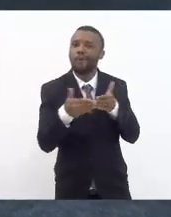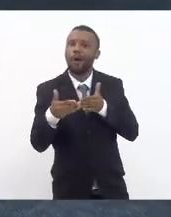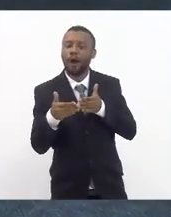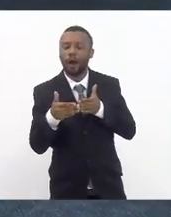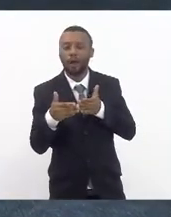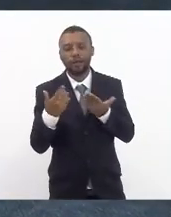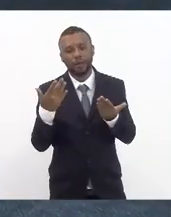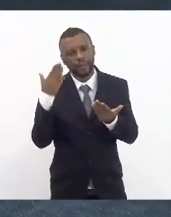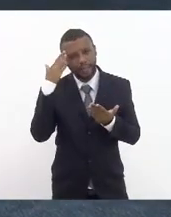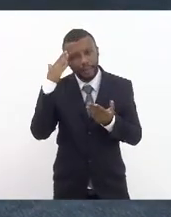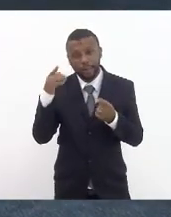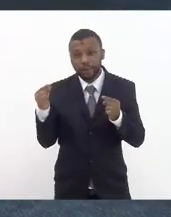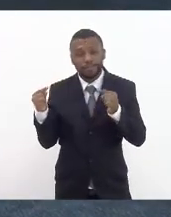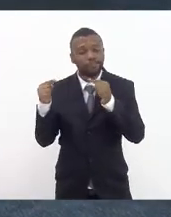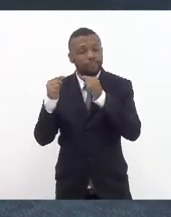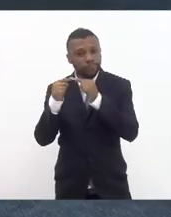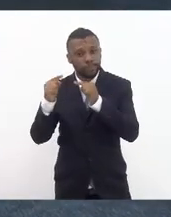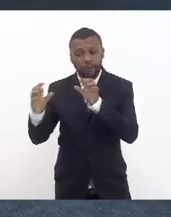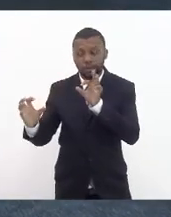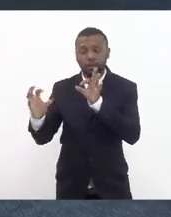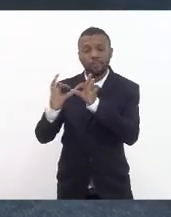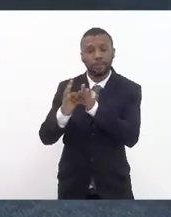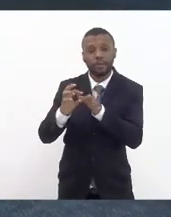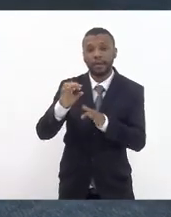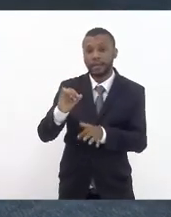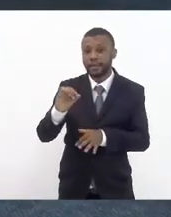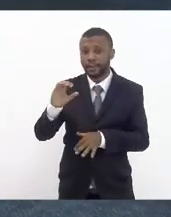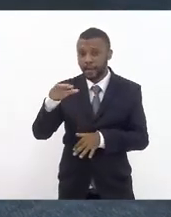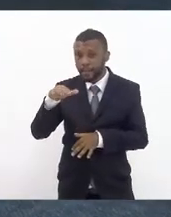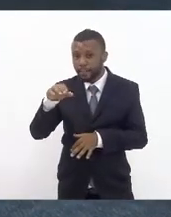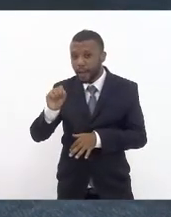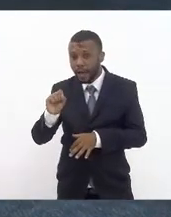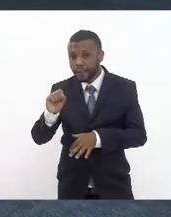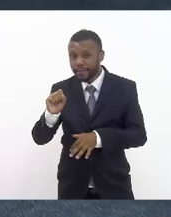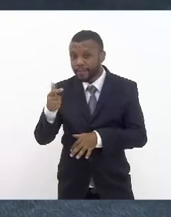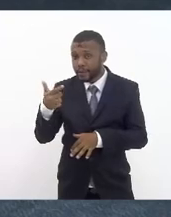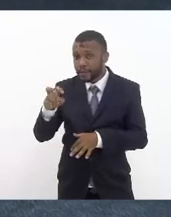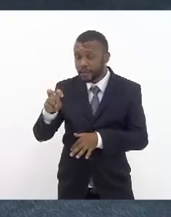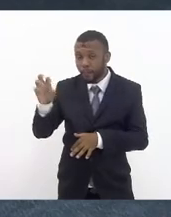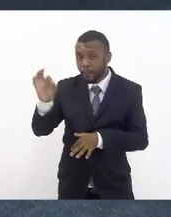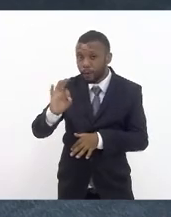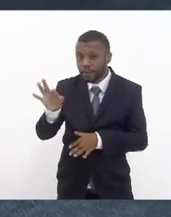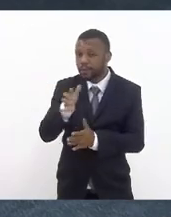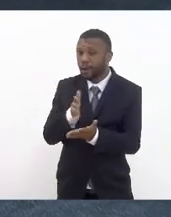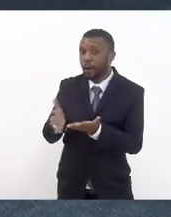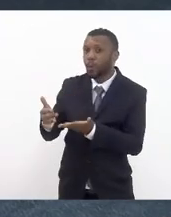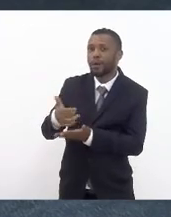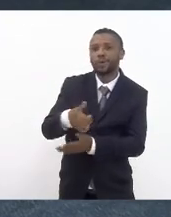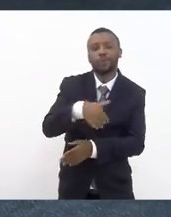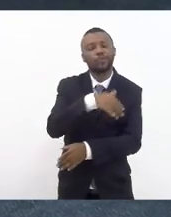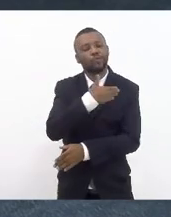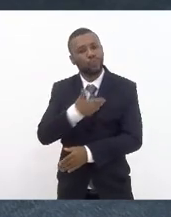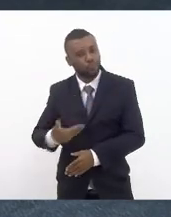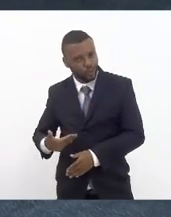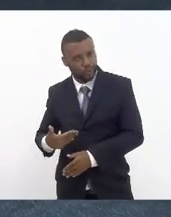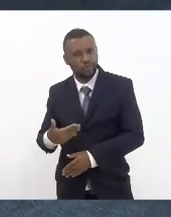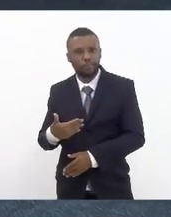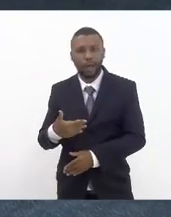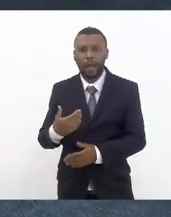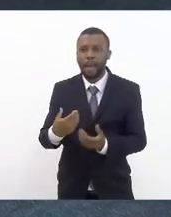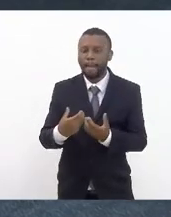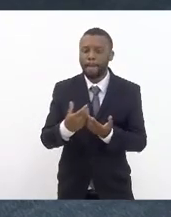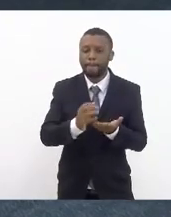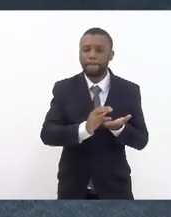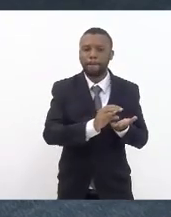deputado Luiz Paulo, com a cota parte do ICMS, né? 25% do ICMS recolhido no Estado é distribuído pelos 92 municípios,